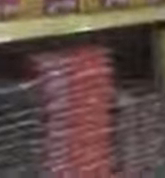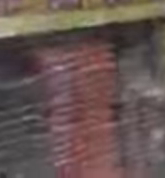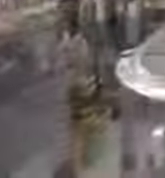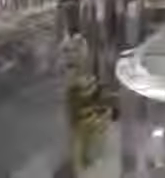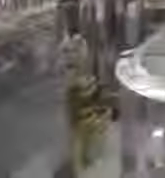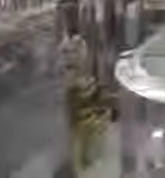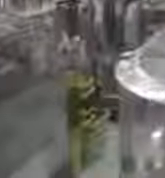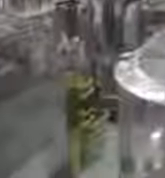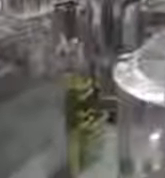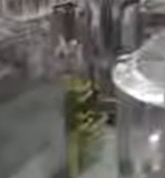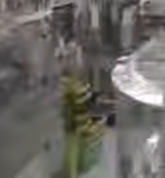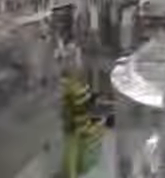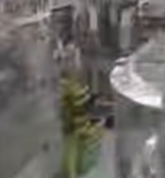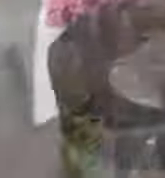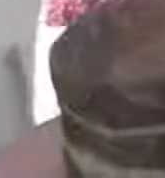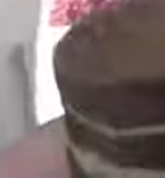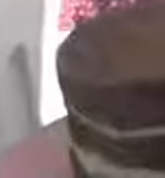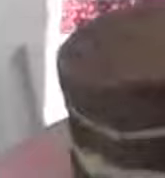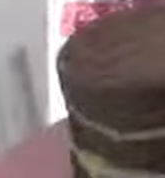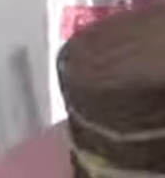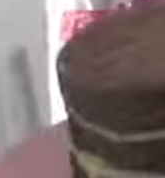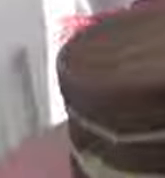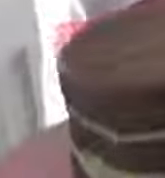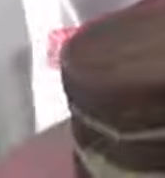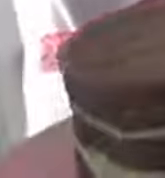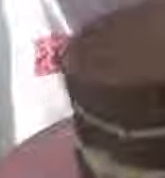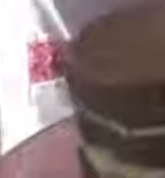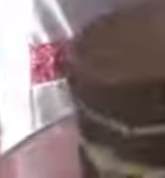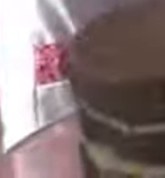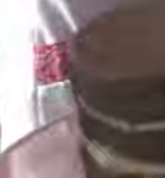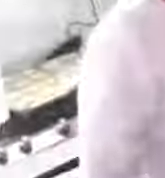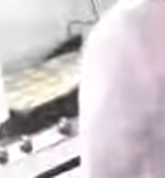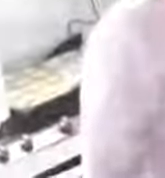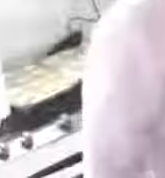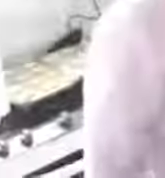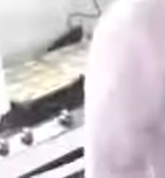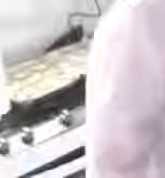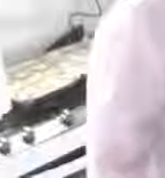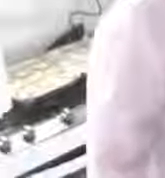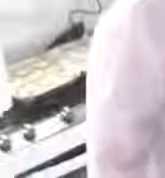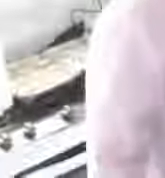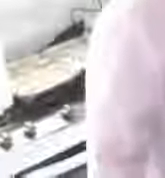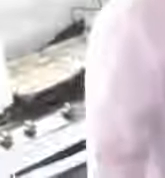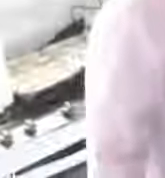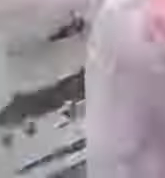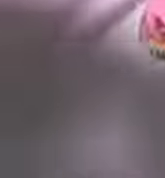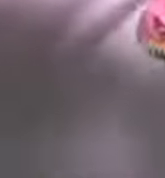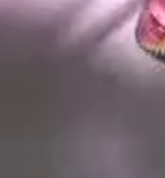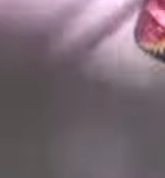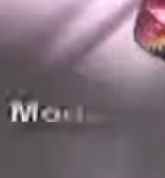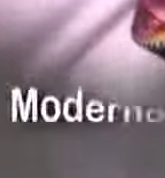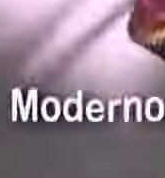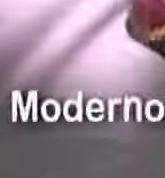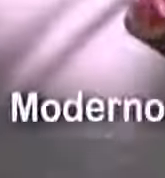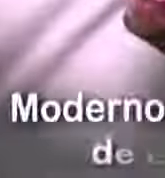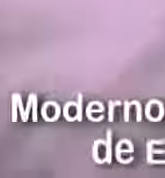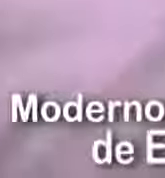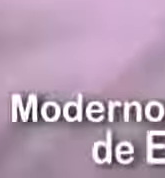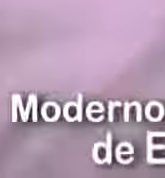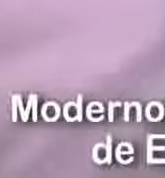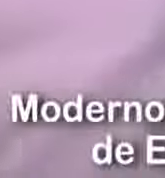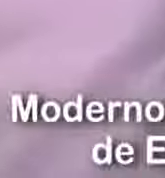uma grande novidade para você. É o mais novo e exclusivo centro culinário, com ótimos profissionais e os mais modernos